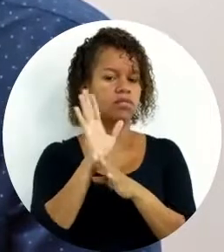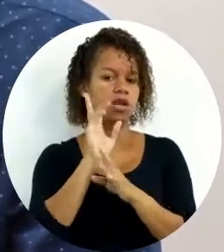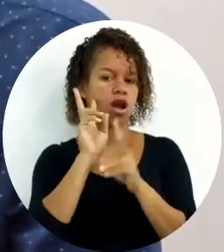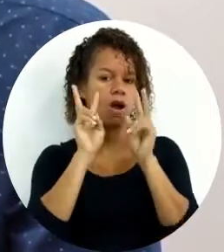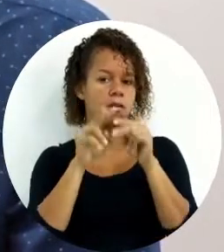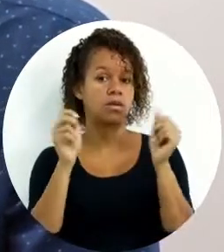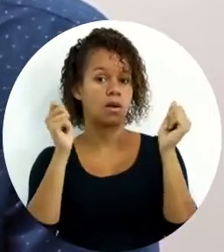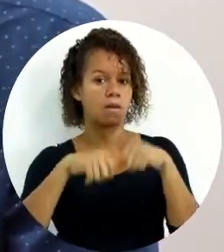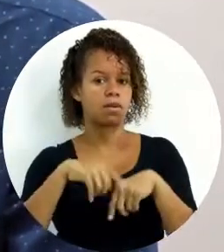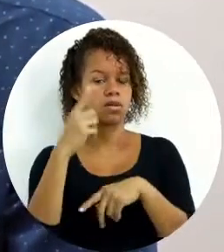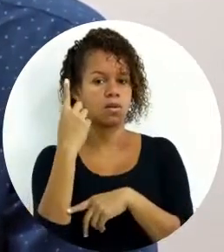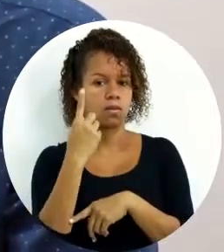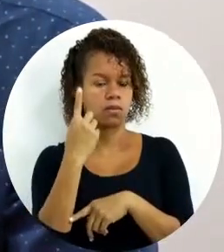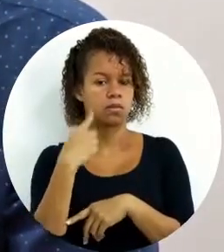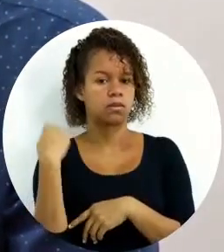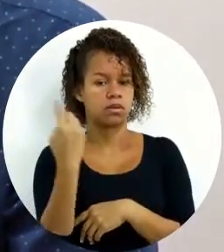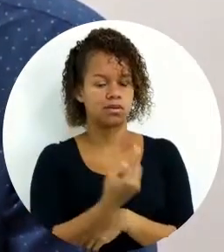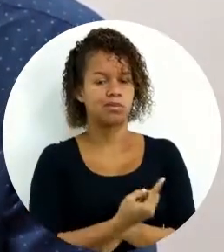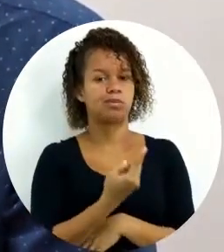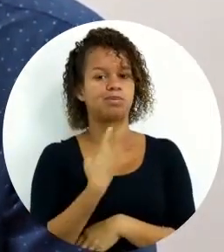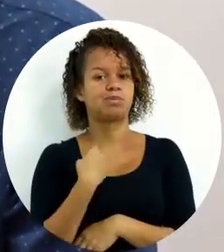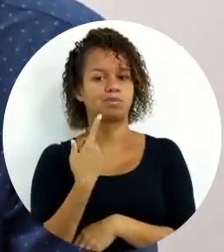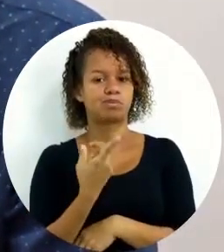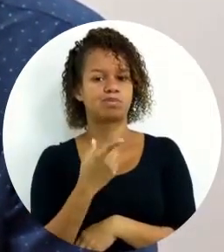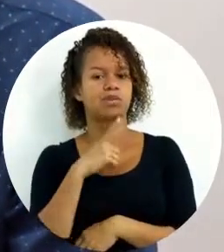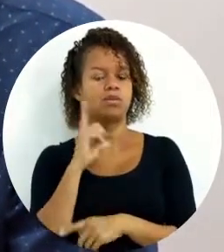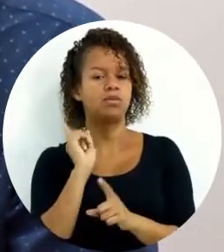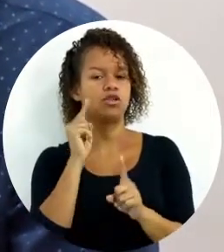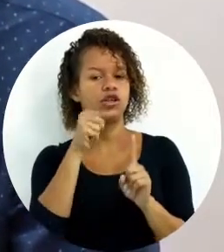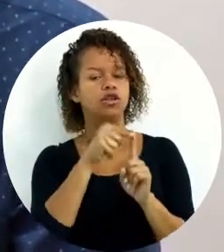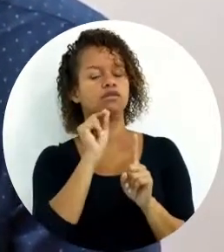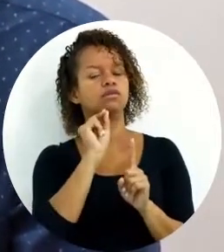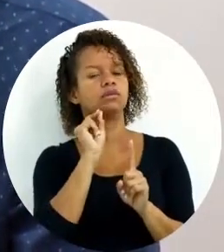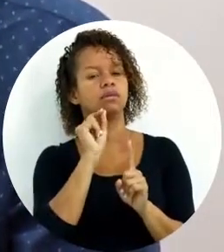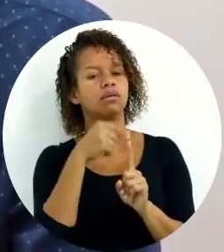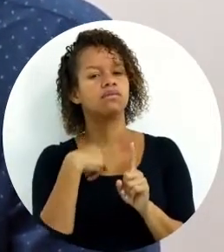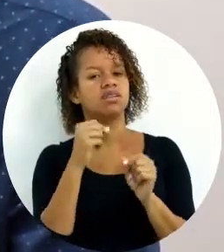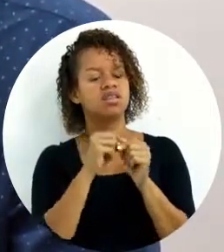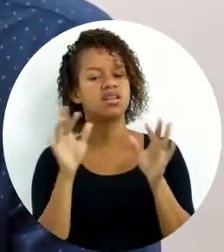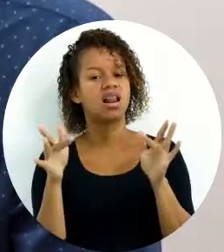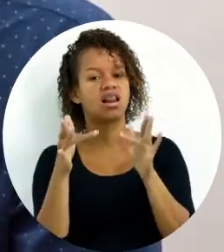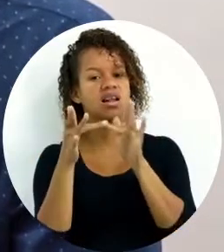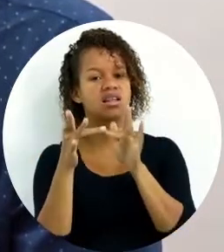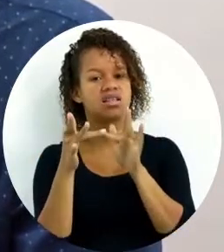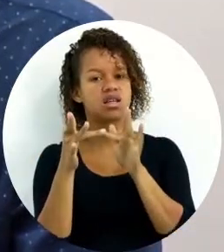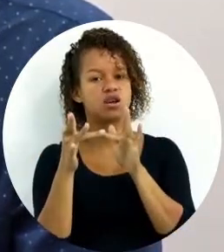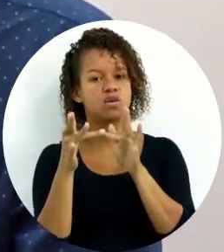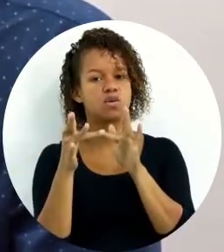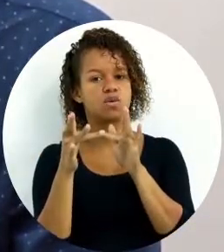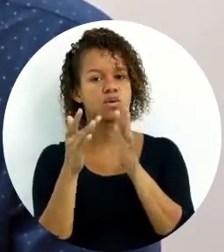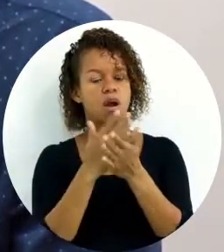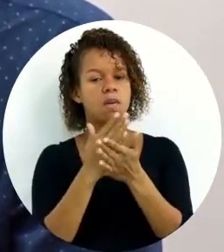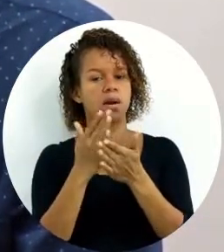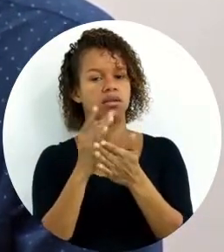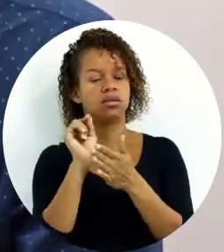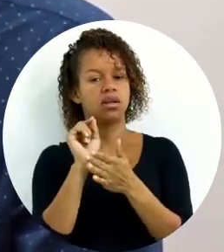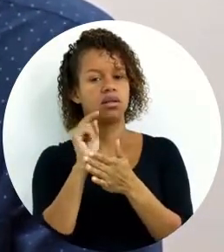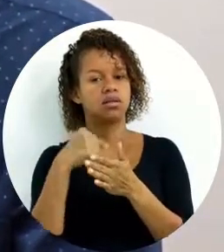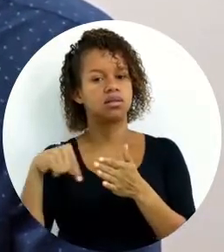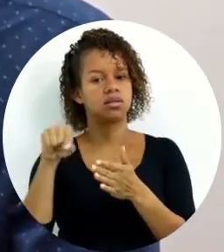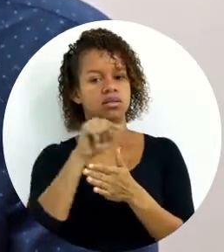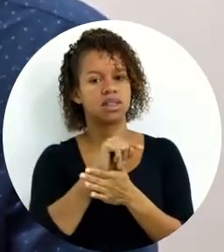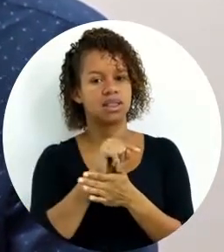nessa competência 1, esses operadores eles têm o objetivo de fazer essa ligação e, a partir